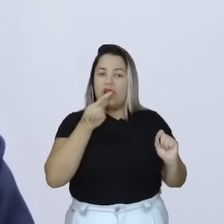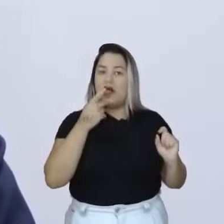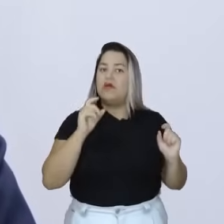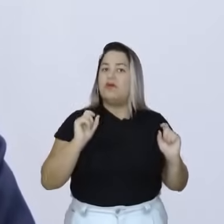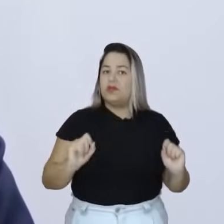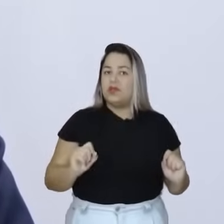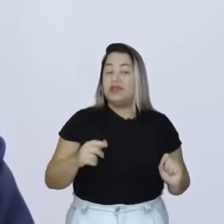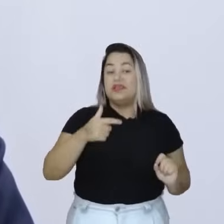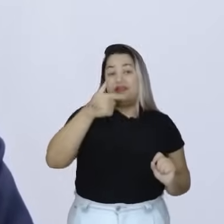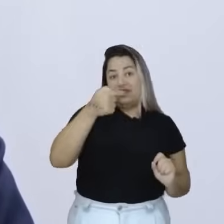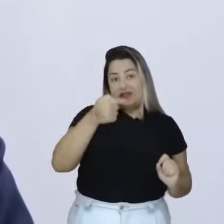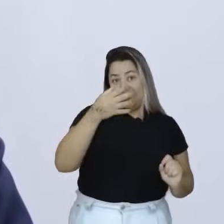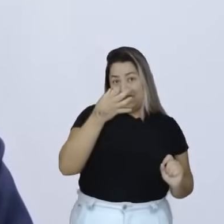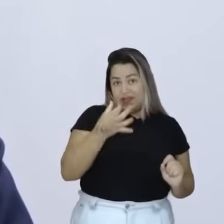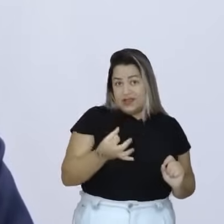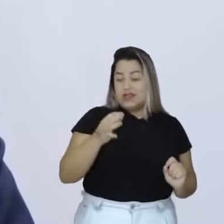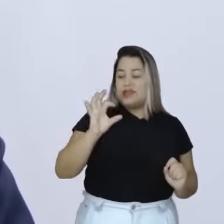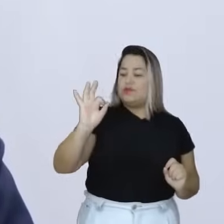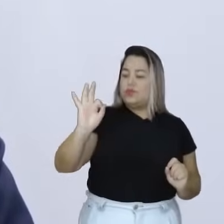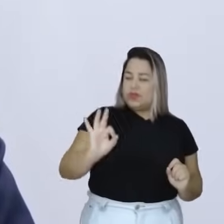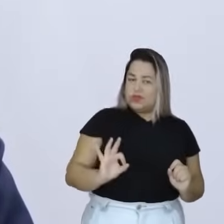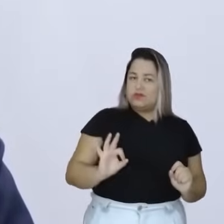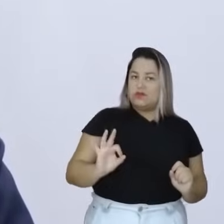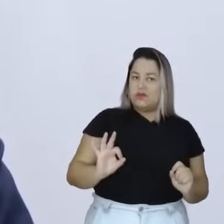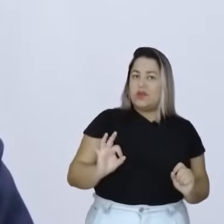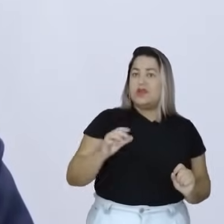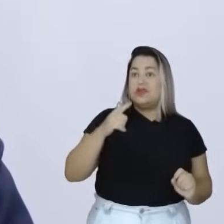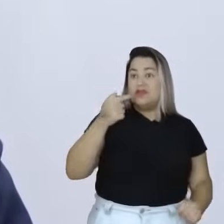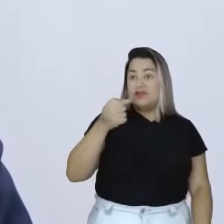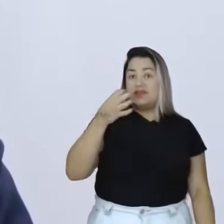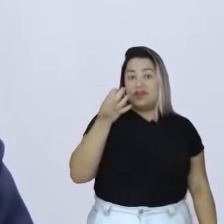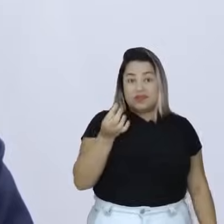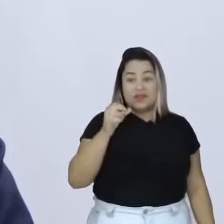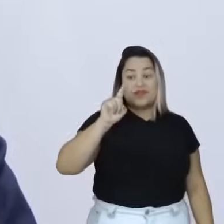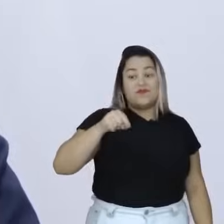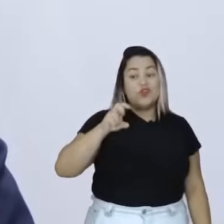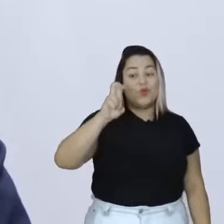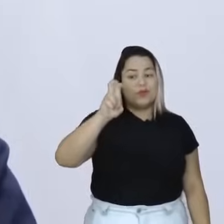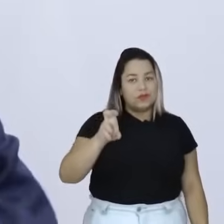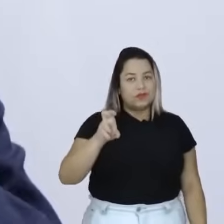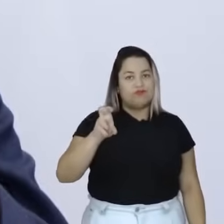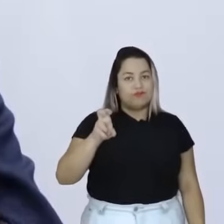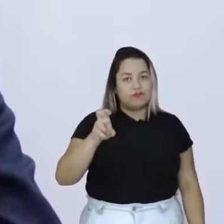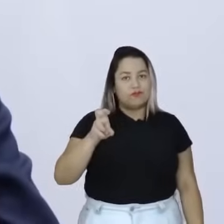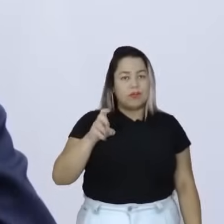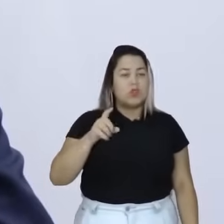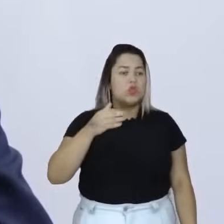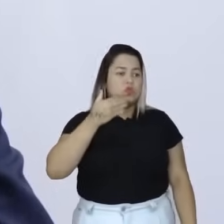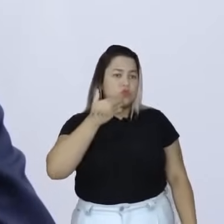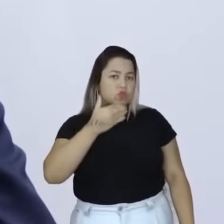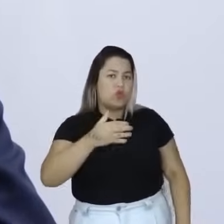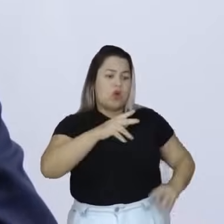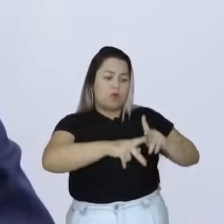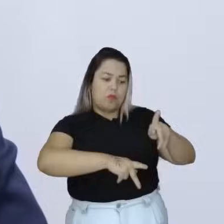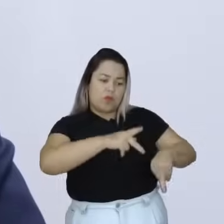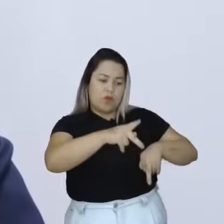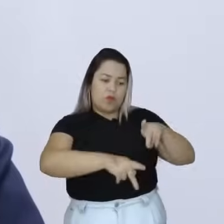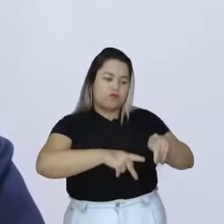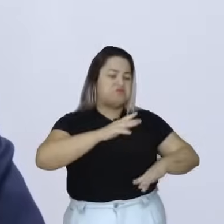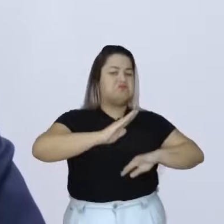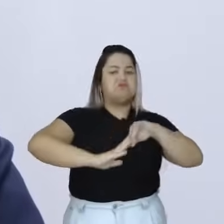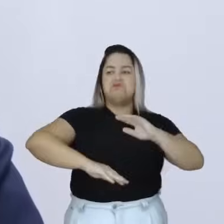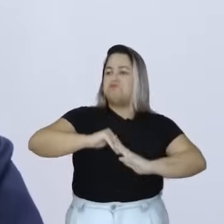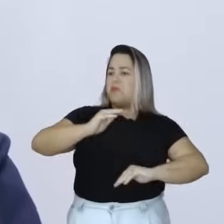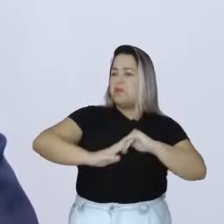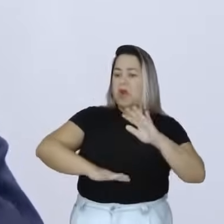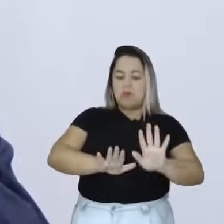aqui é que 76,5% das demandas que vieram do povo, seja nas